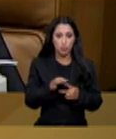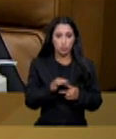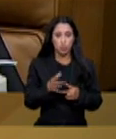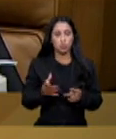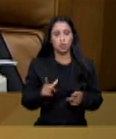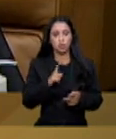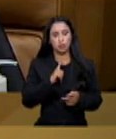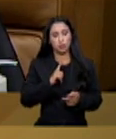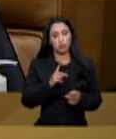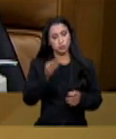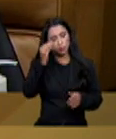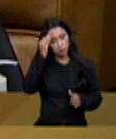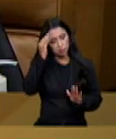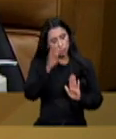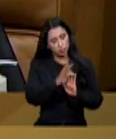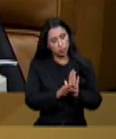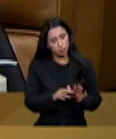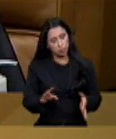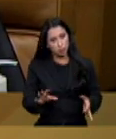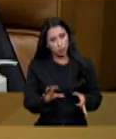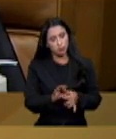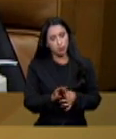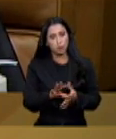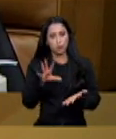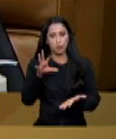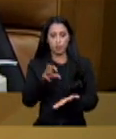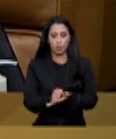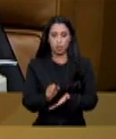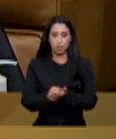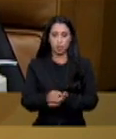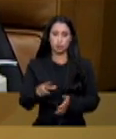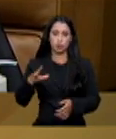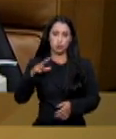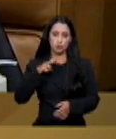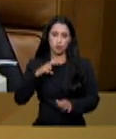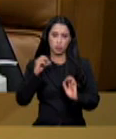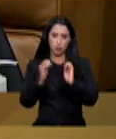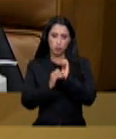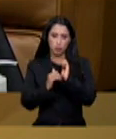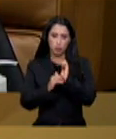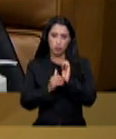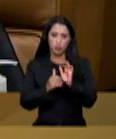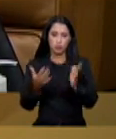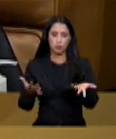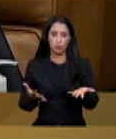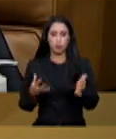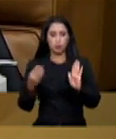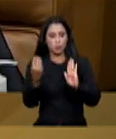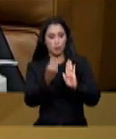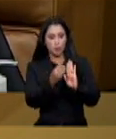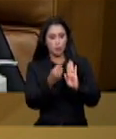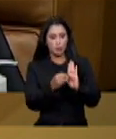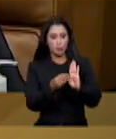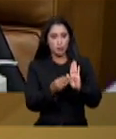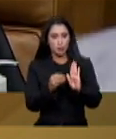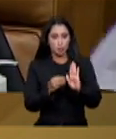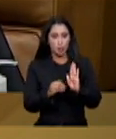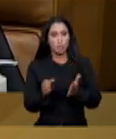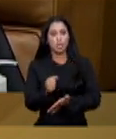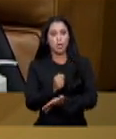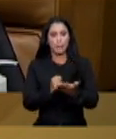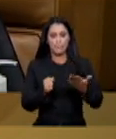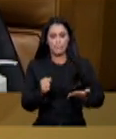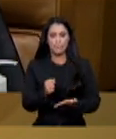conforme, quer a extensão da compreensão dos dados pessoais, são elementos que devem integrar a base